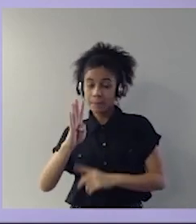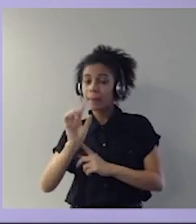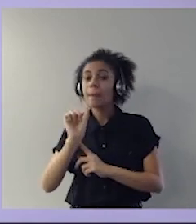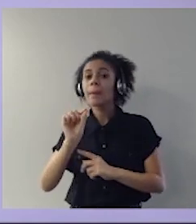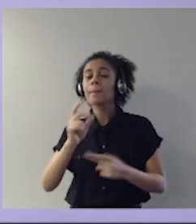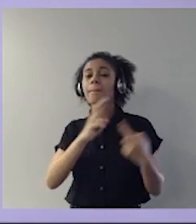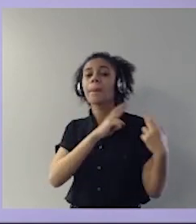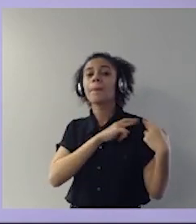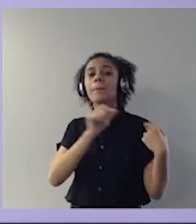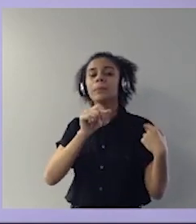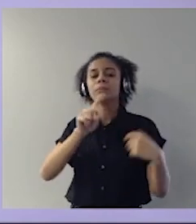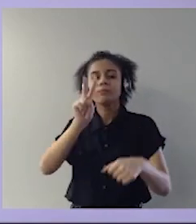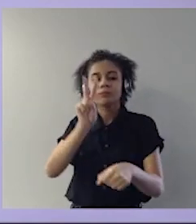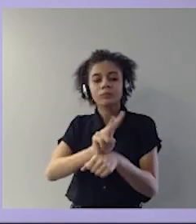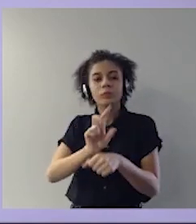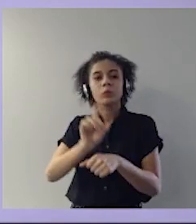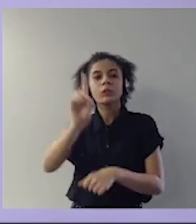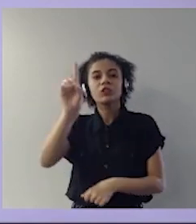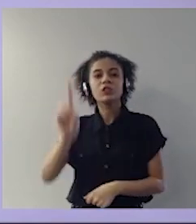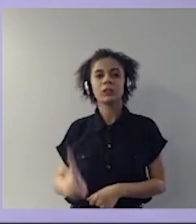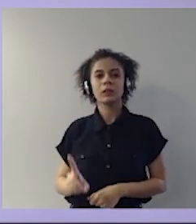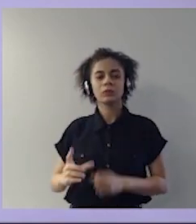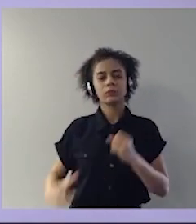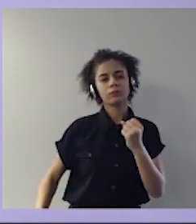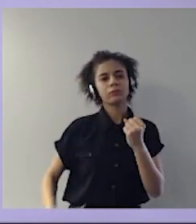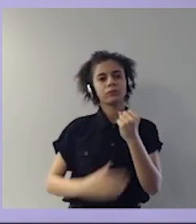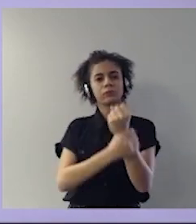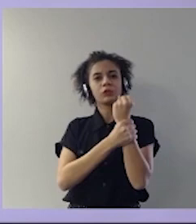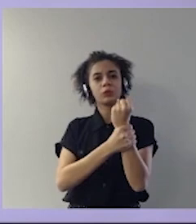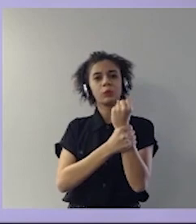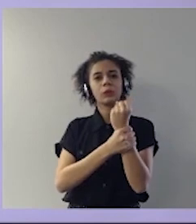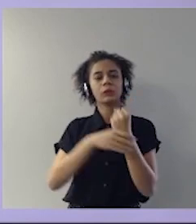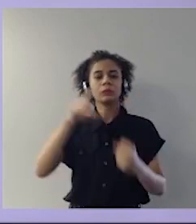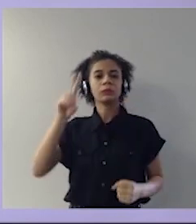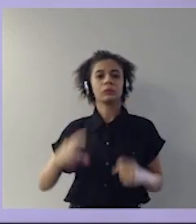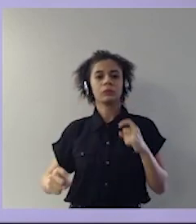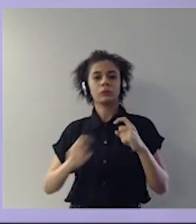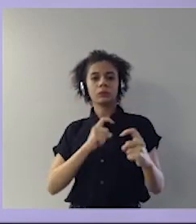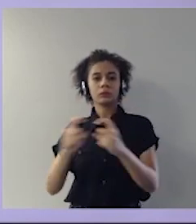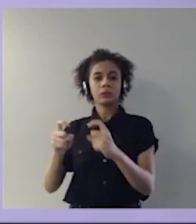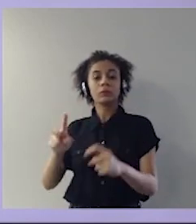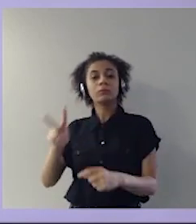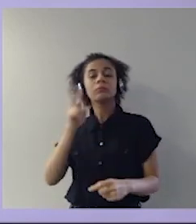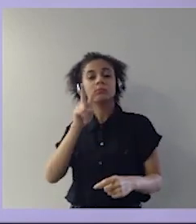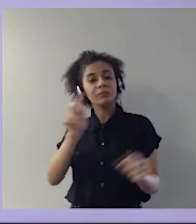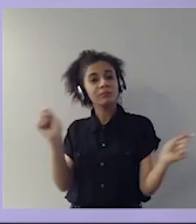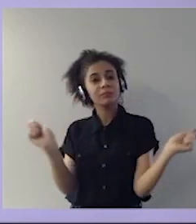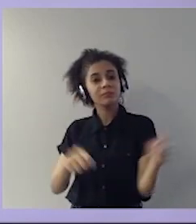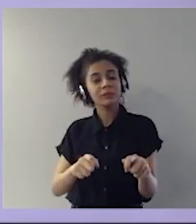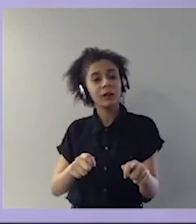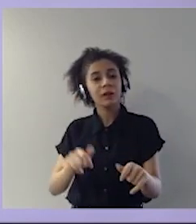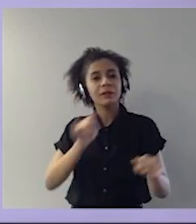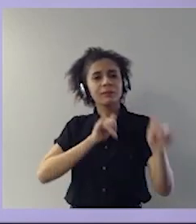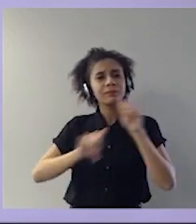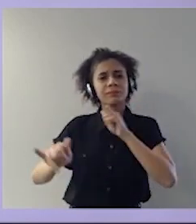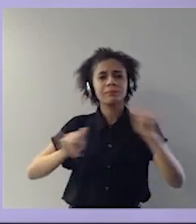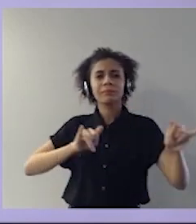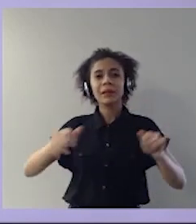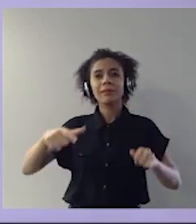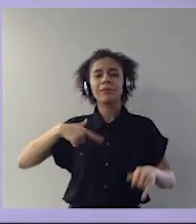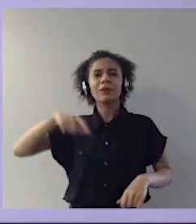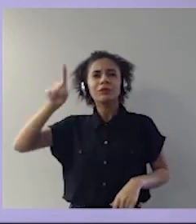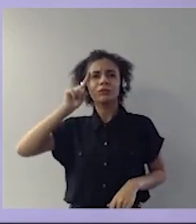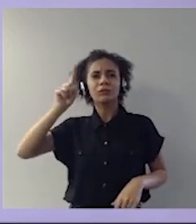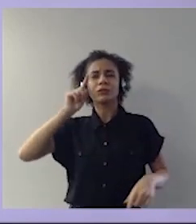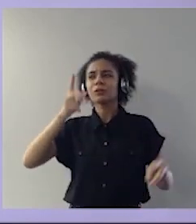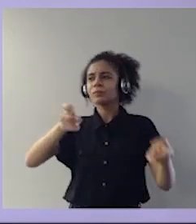preservar o Estado de Direito, de preservar o direito administrativo. Basta ver as notícias que habitam o nosso